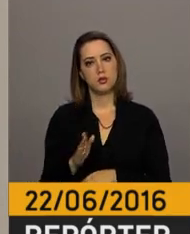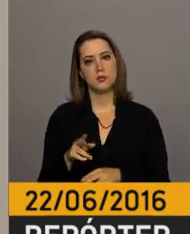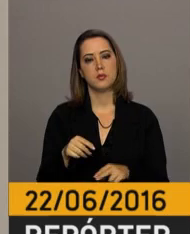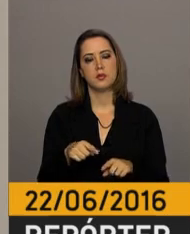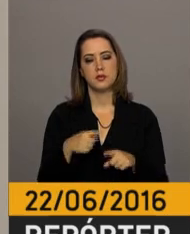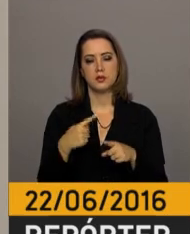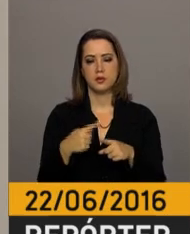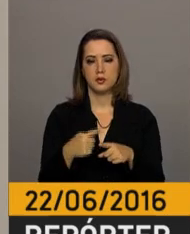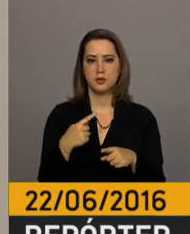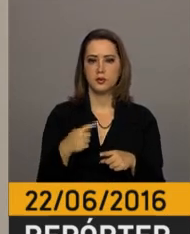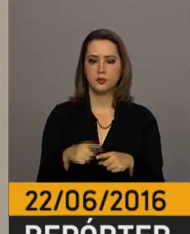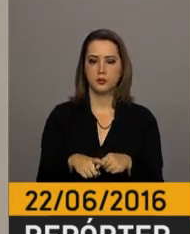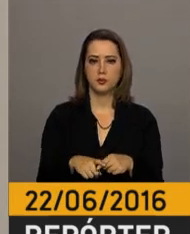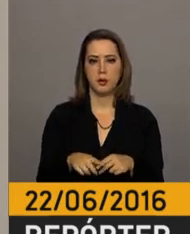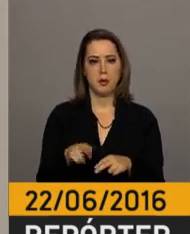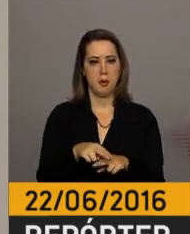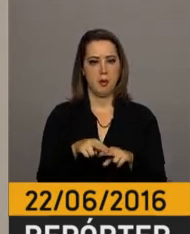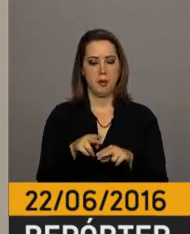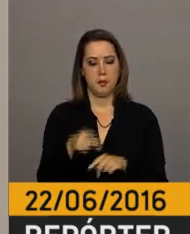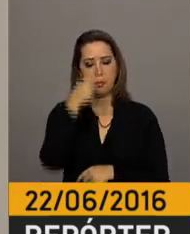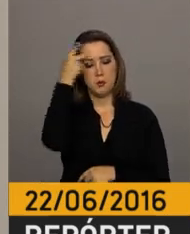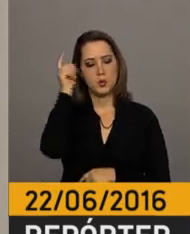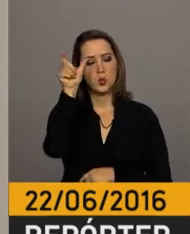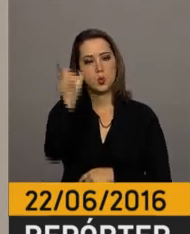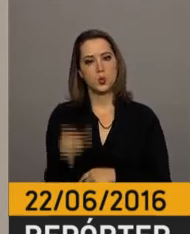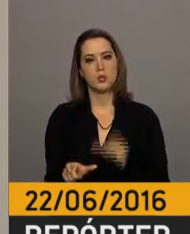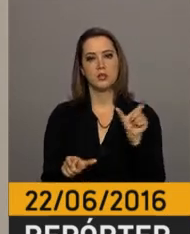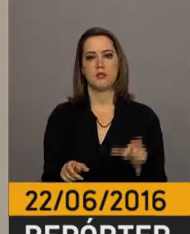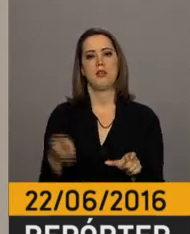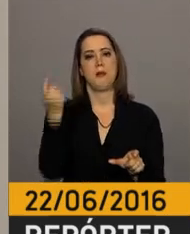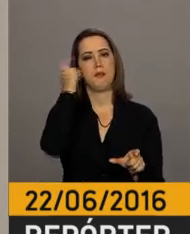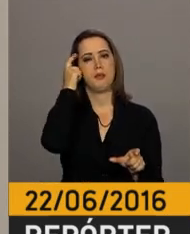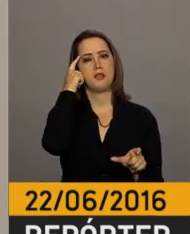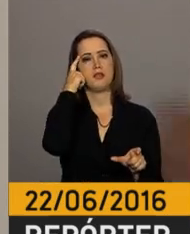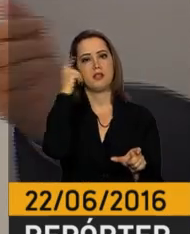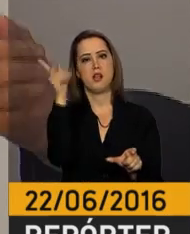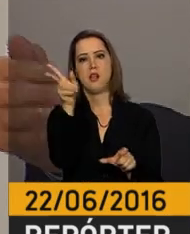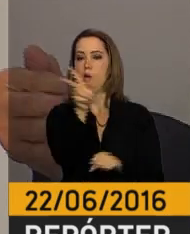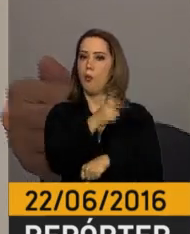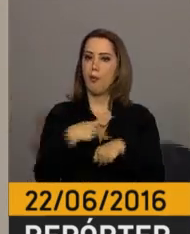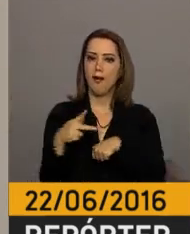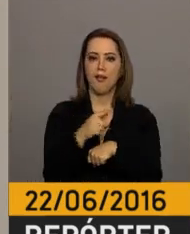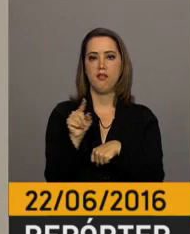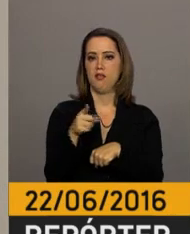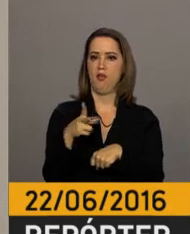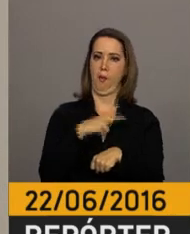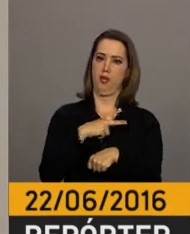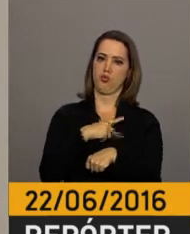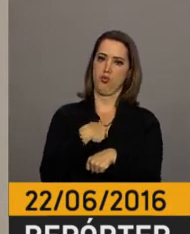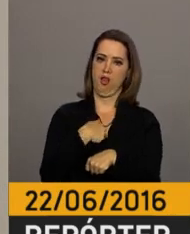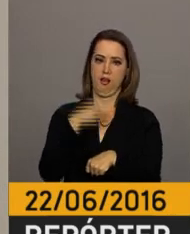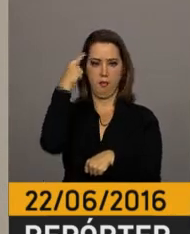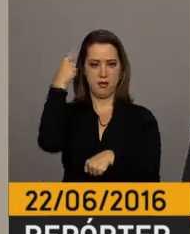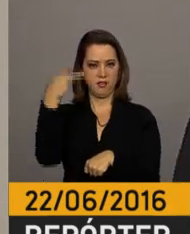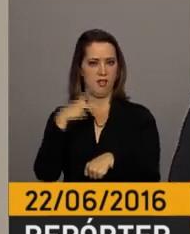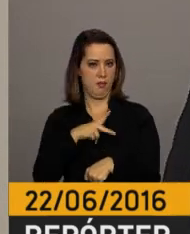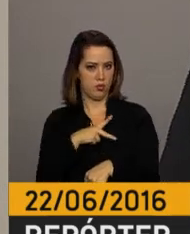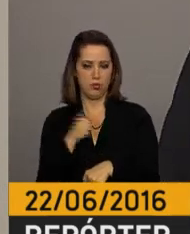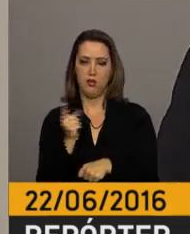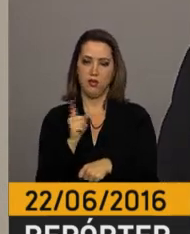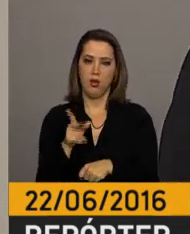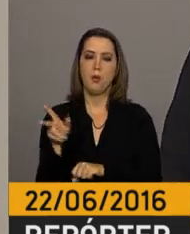momentaneamente ou definitivamente deve ser pensar o país eh Portanto o país continua o povo brasileiro tem as suas